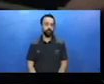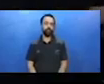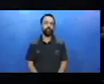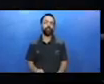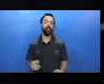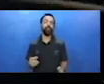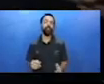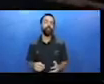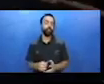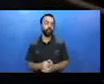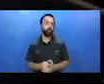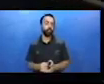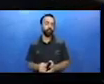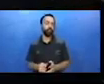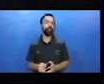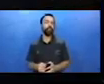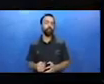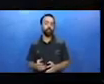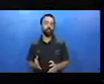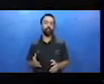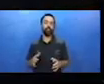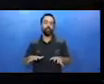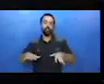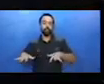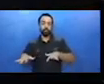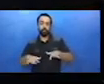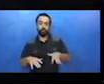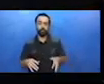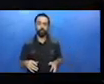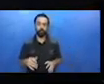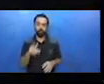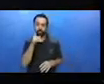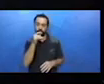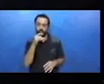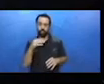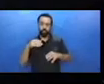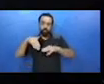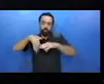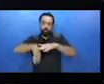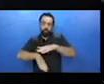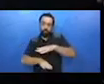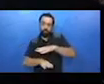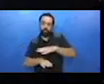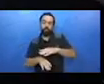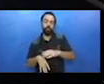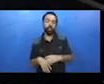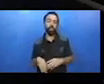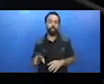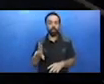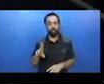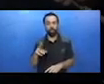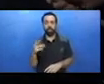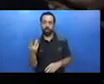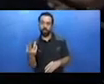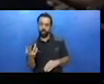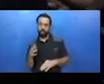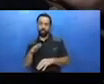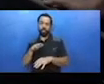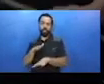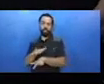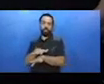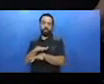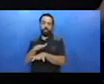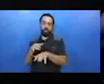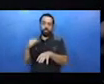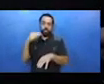de nadar, né? Nadar é mover-se na água ou sustentar-se sobre ela usando o seu próprio corpo, usando